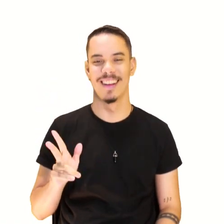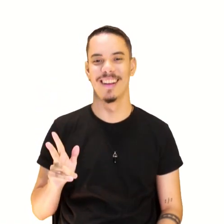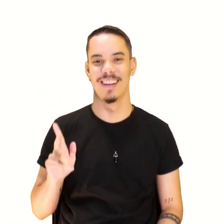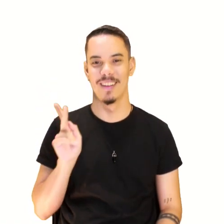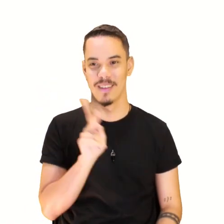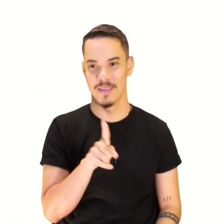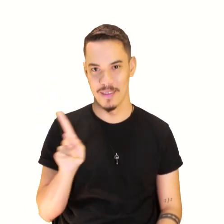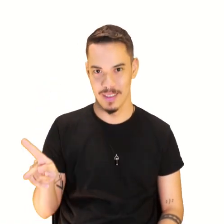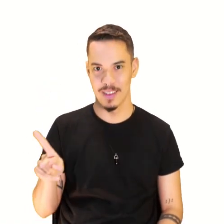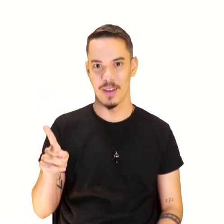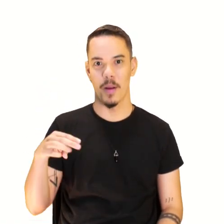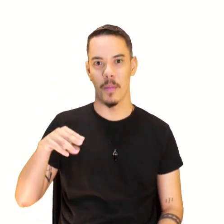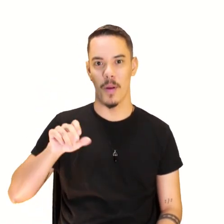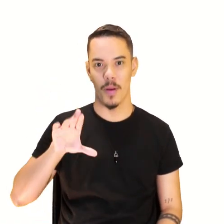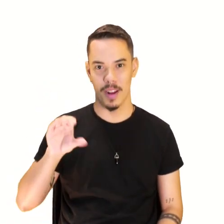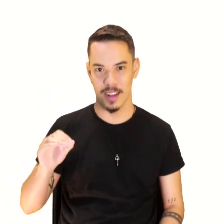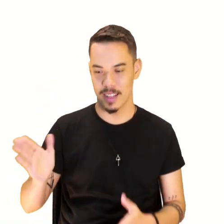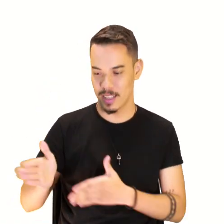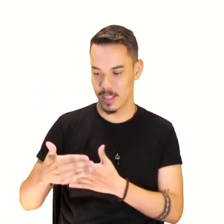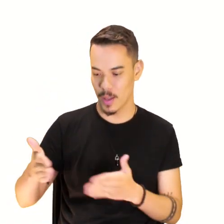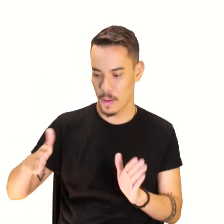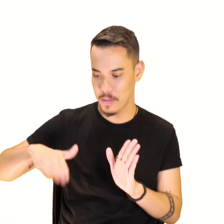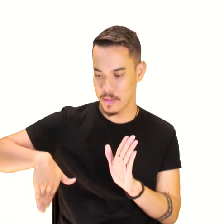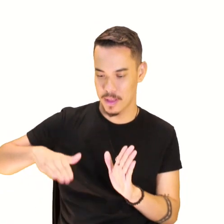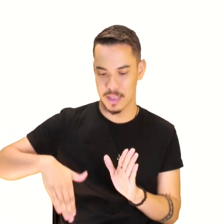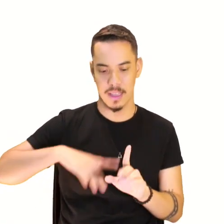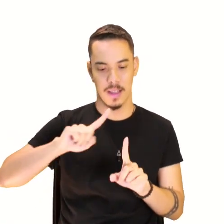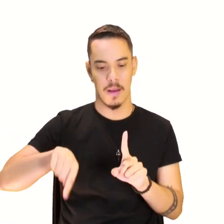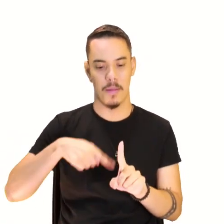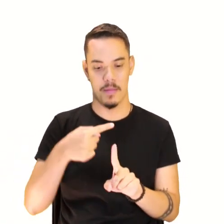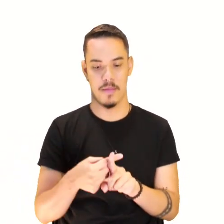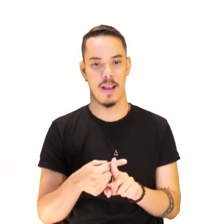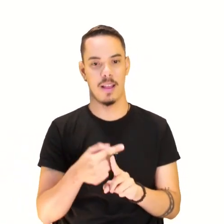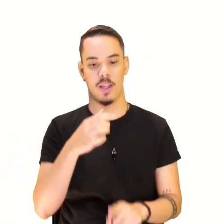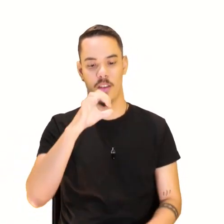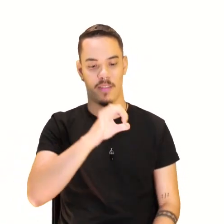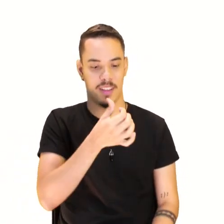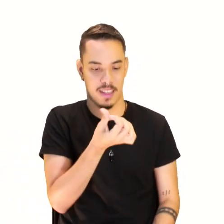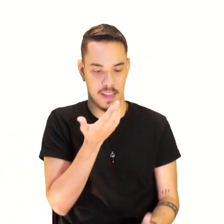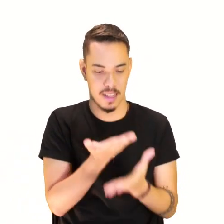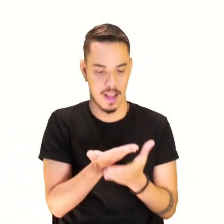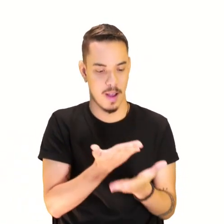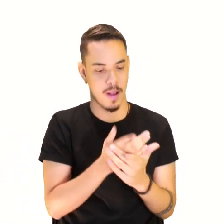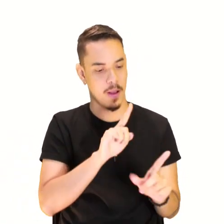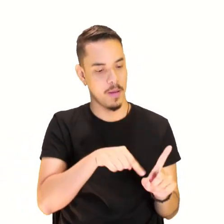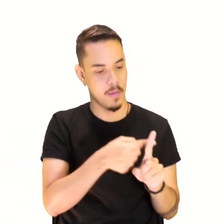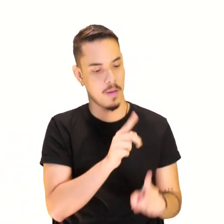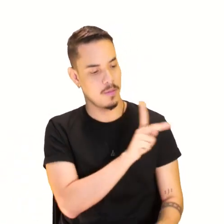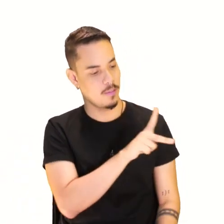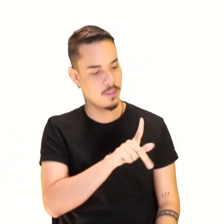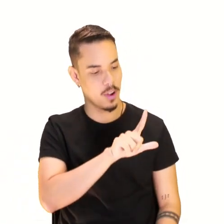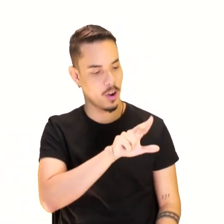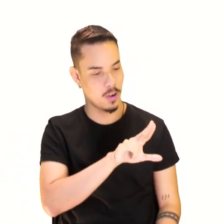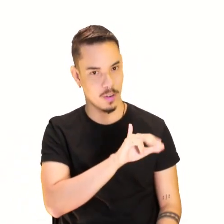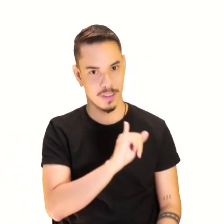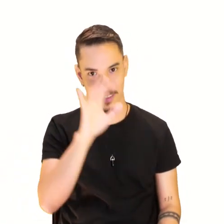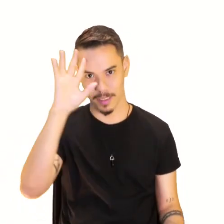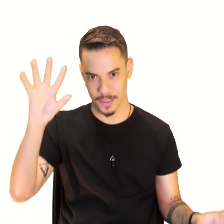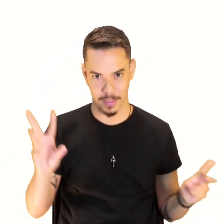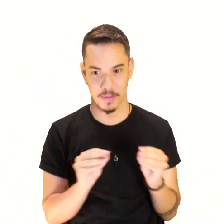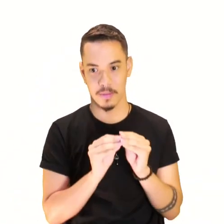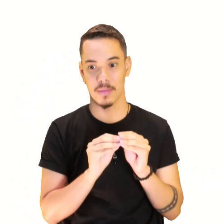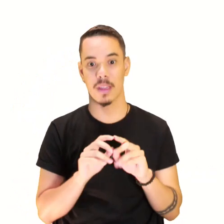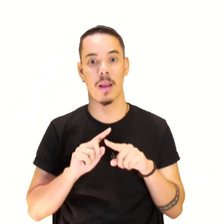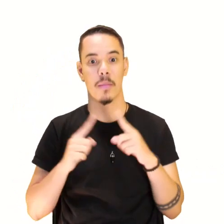professor Maurício a piscina 96 aulas e a Professora Lucy aí mas de toda forma a gente vai analisar de